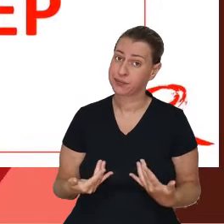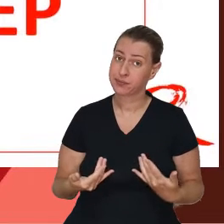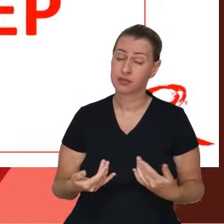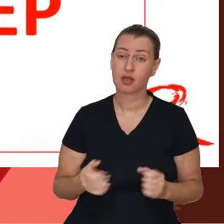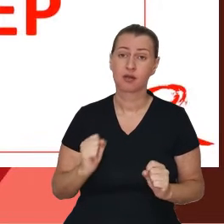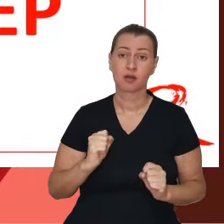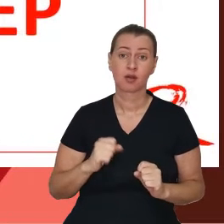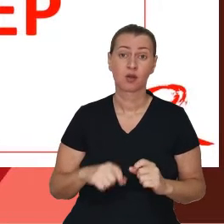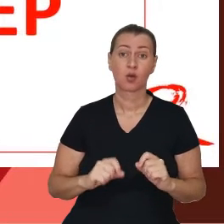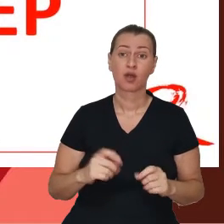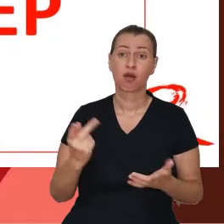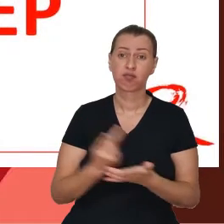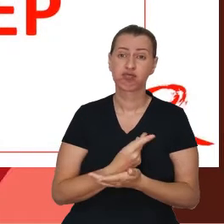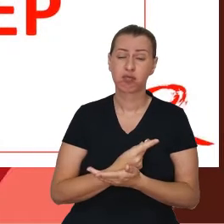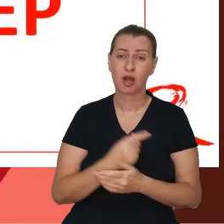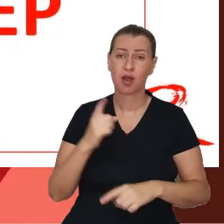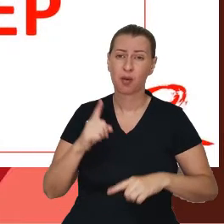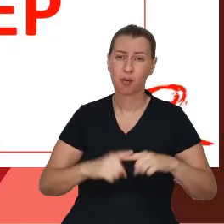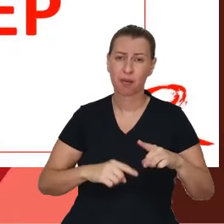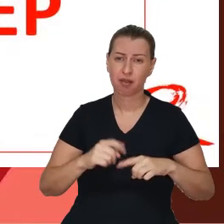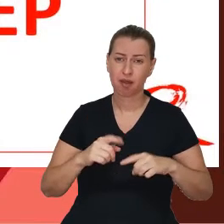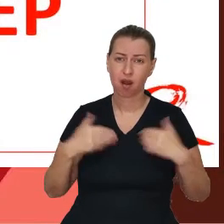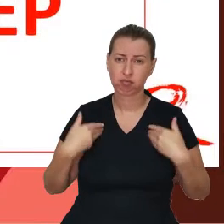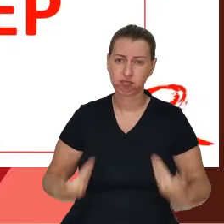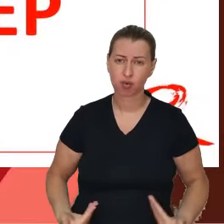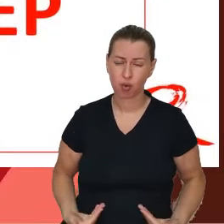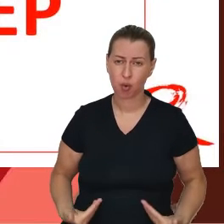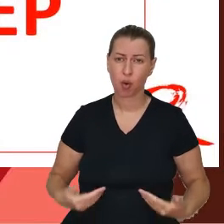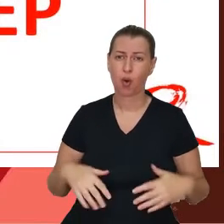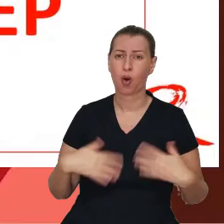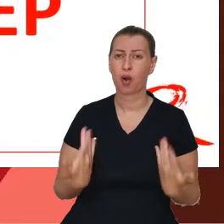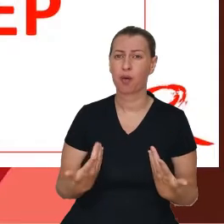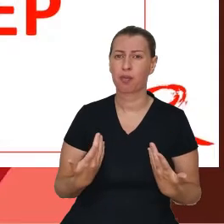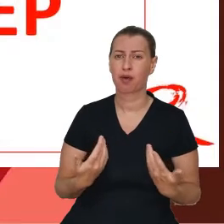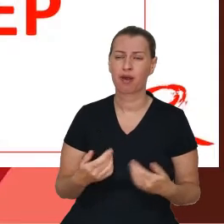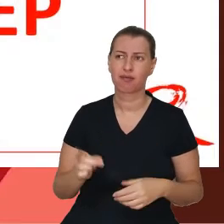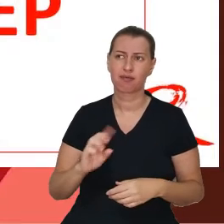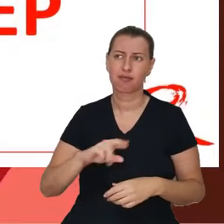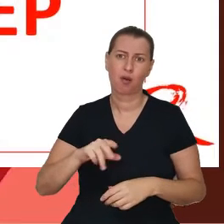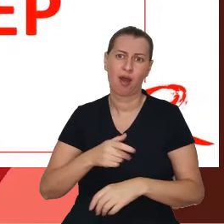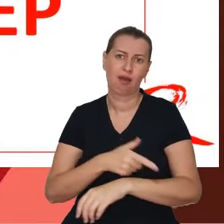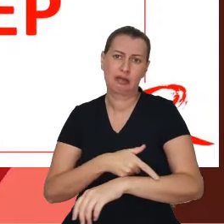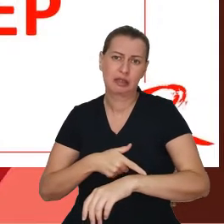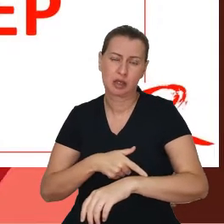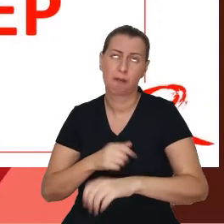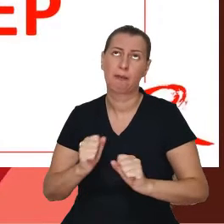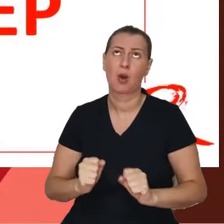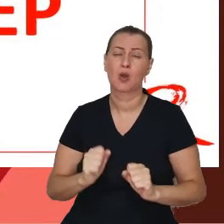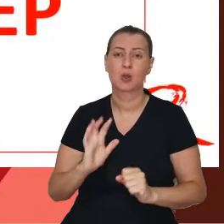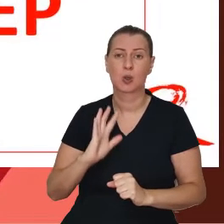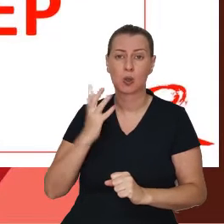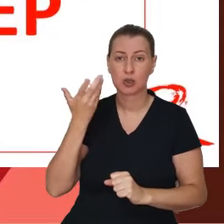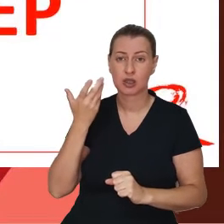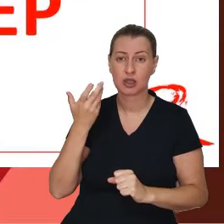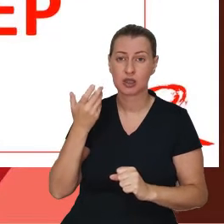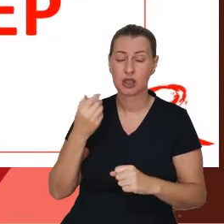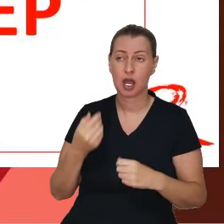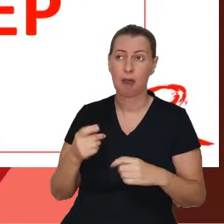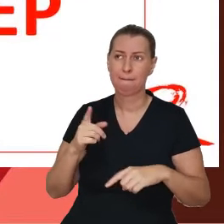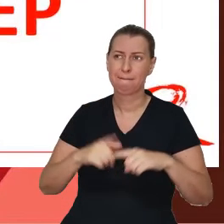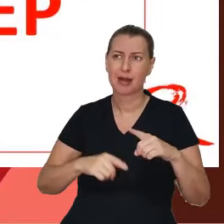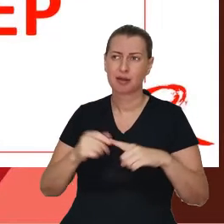um acidente com material biológico, e não necessariamente com pérfuro cortante, né? Pode acontecer de respingar algum material